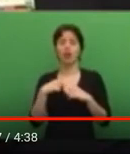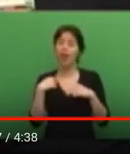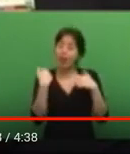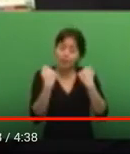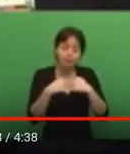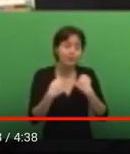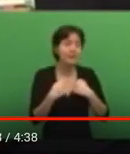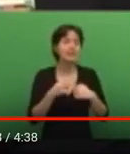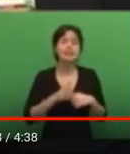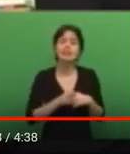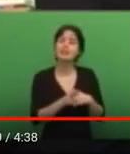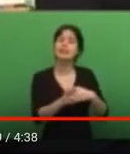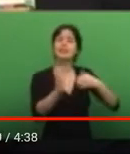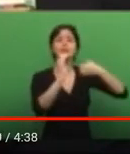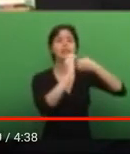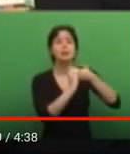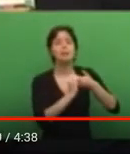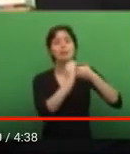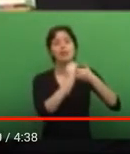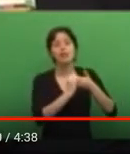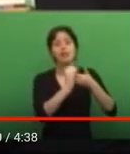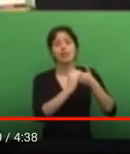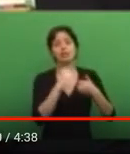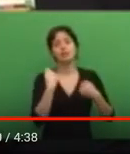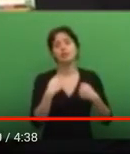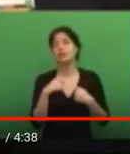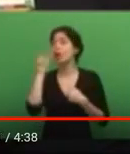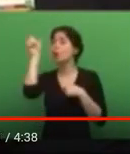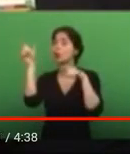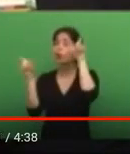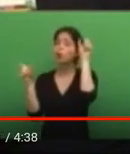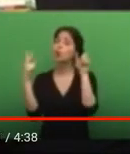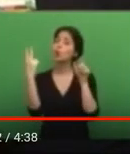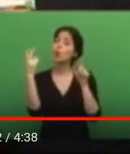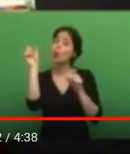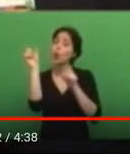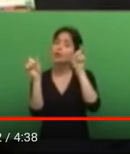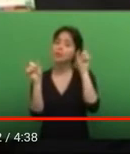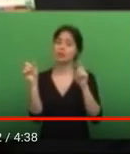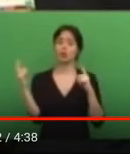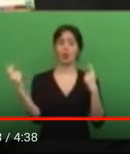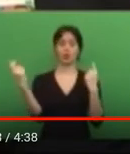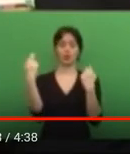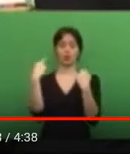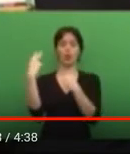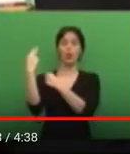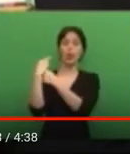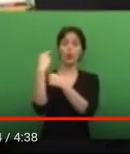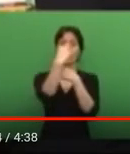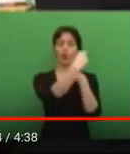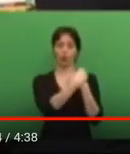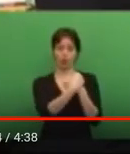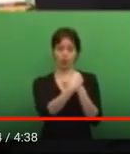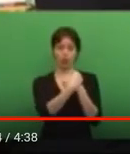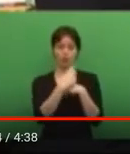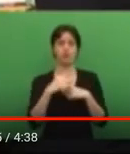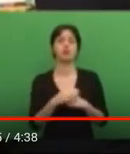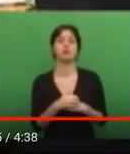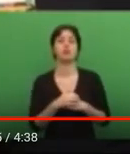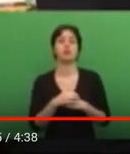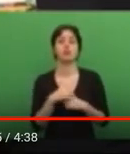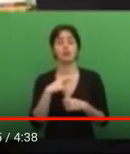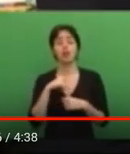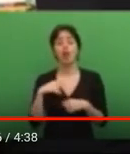ela tem de precisar praticamente de 2 pessoas para cuidar dela, né? Digamos assim,